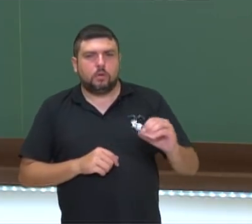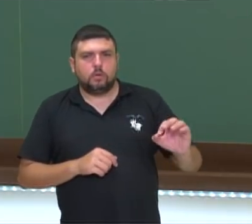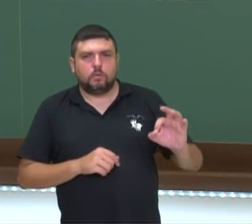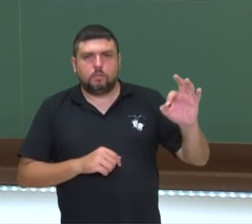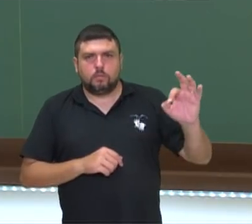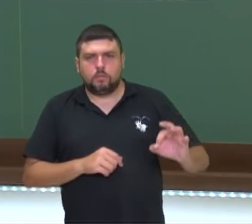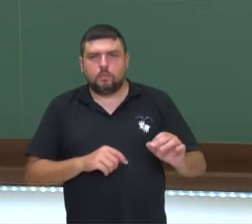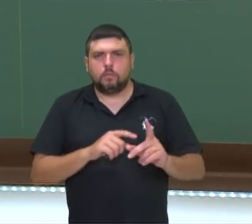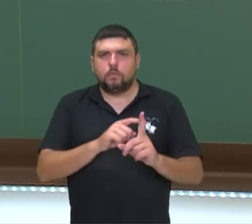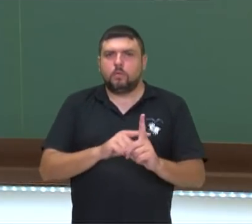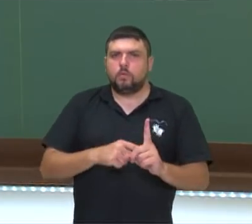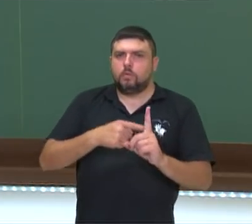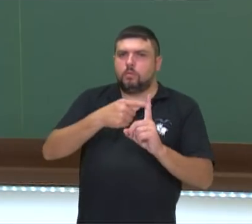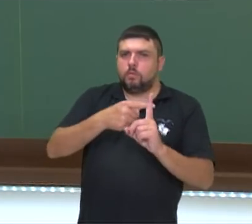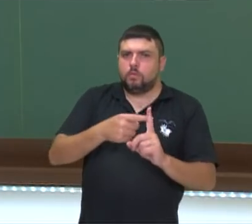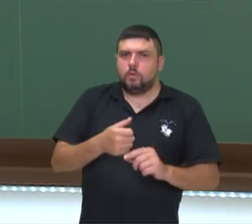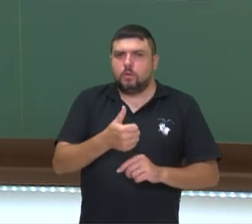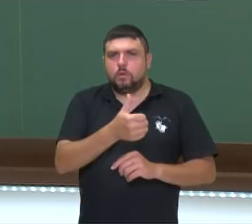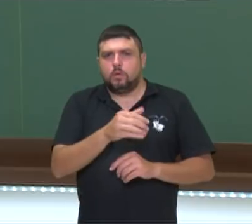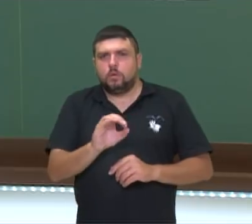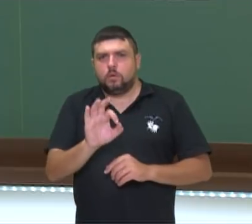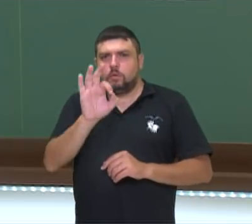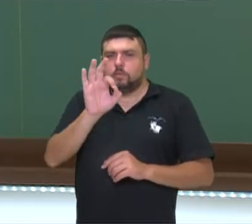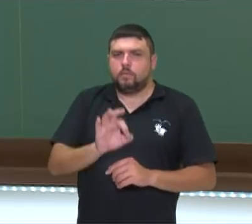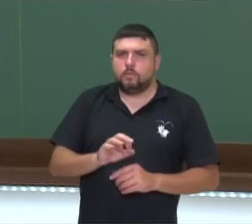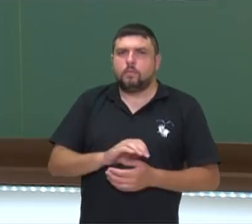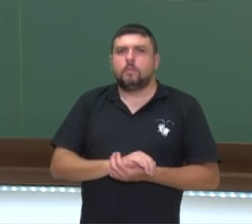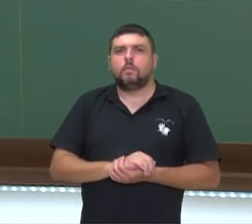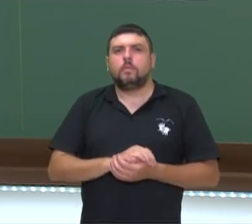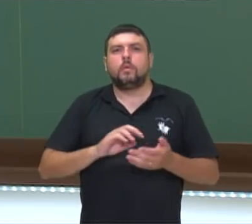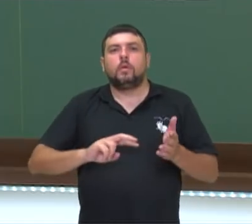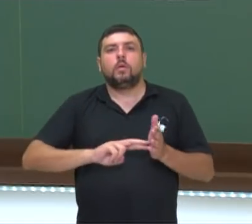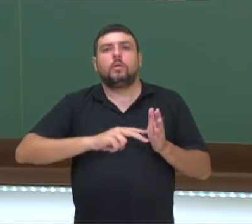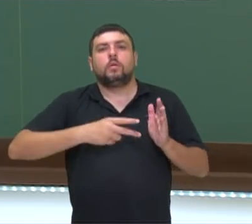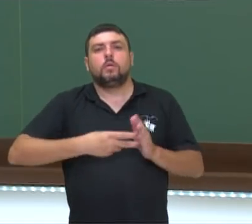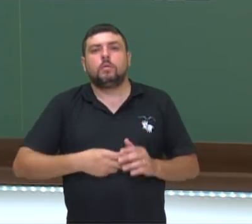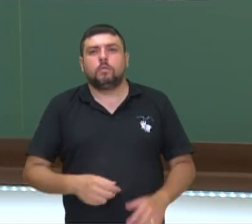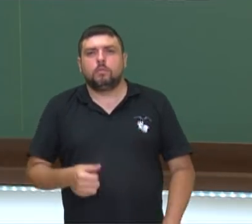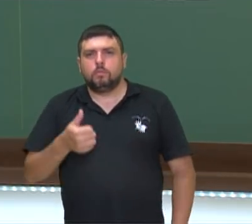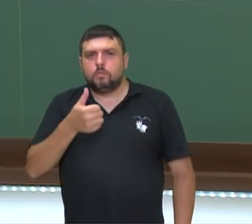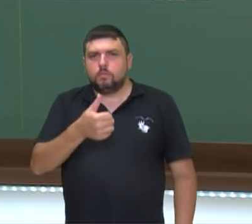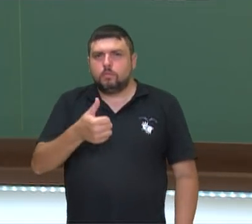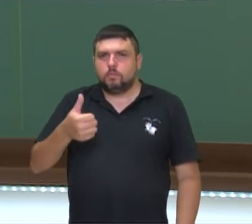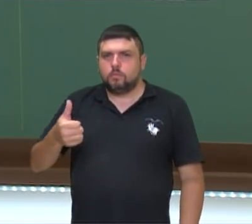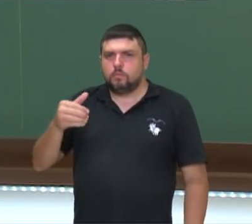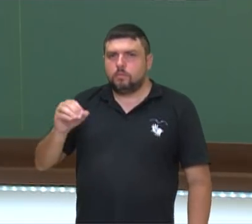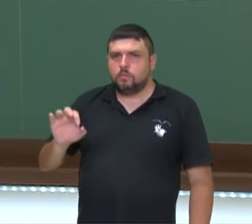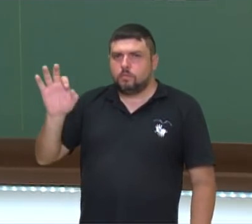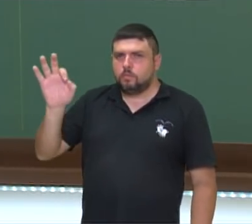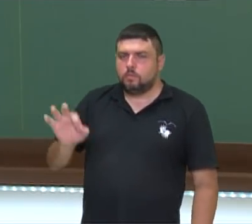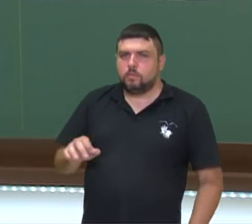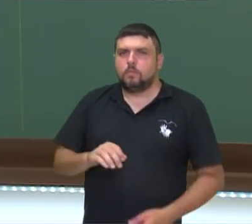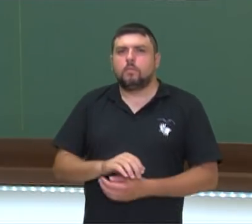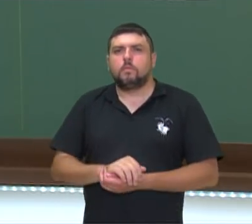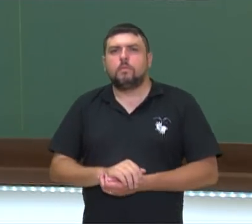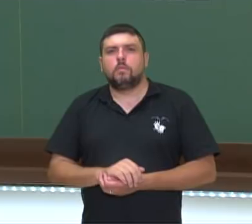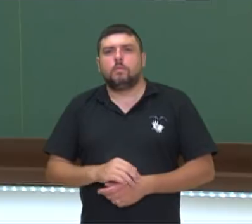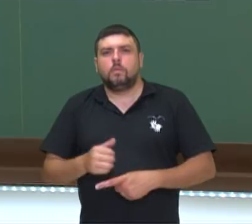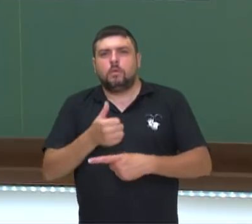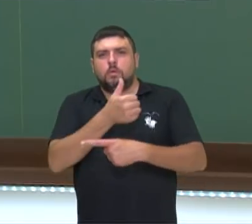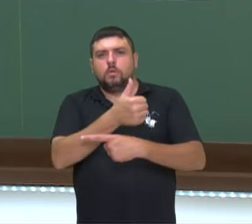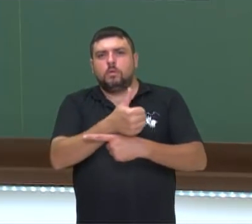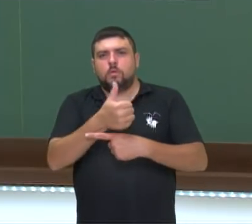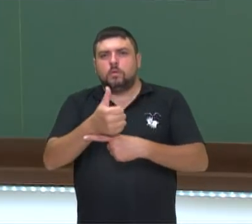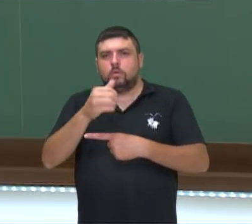tinha, mais 10%. Ou seja, aqui vai dar 110%. 110 dividido por